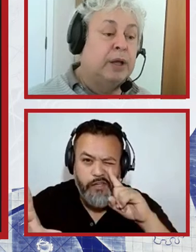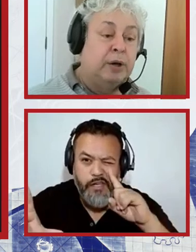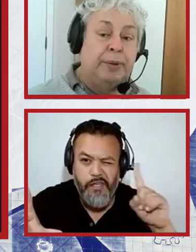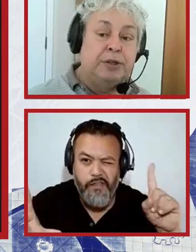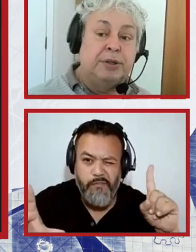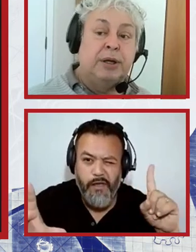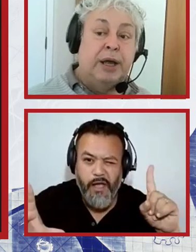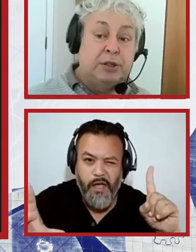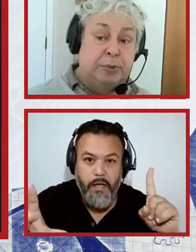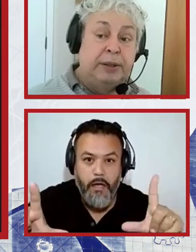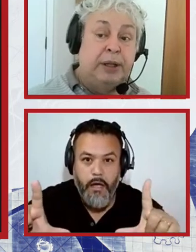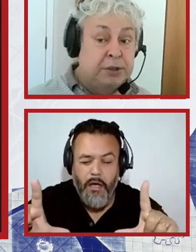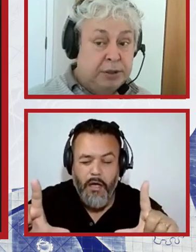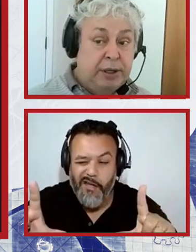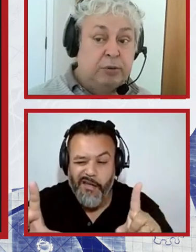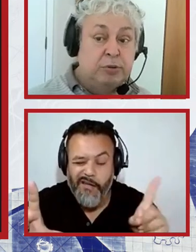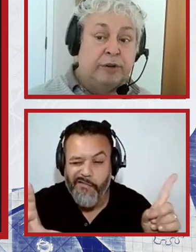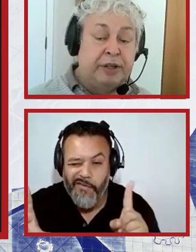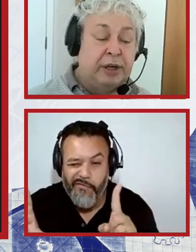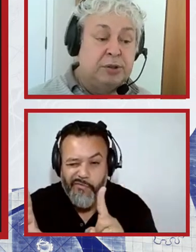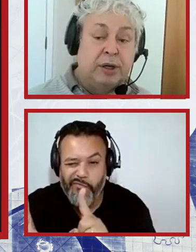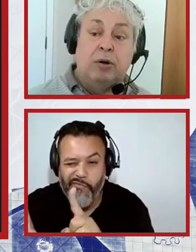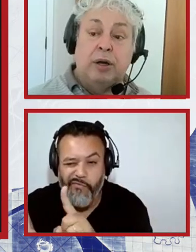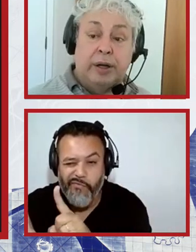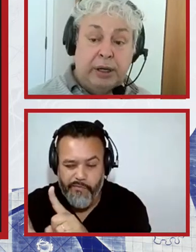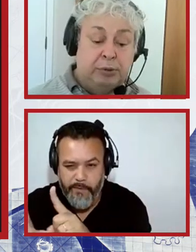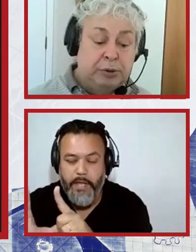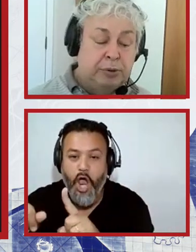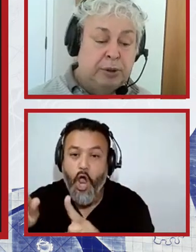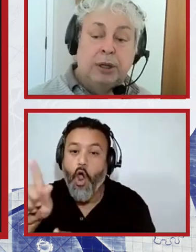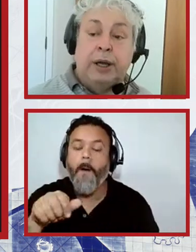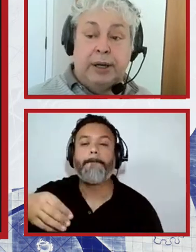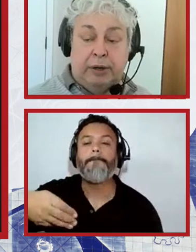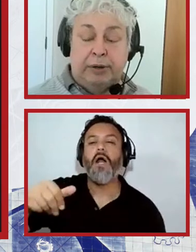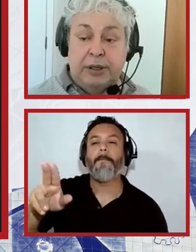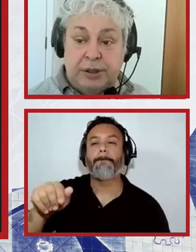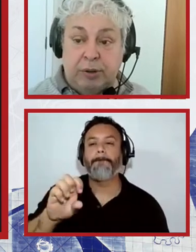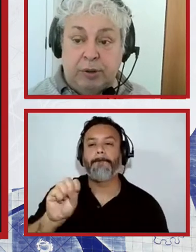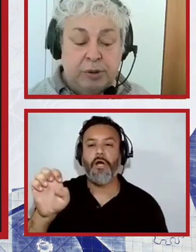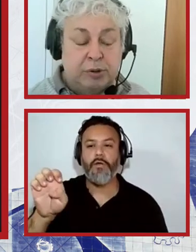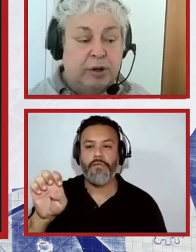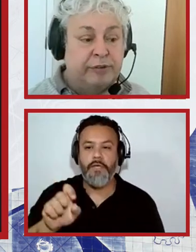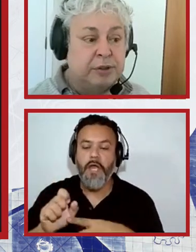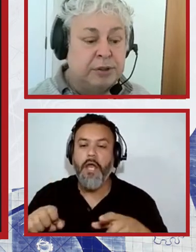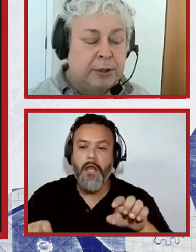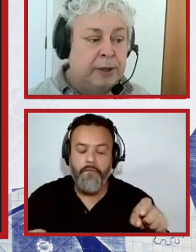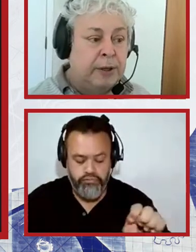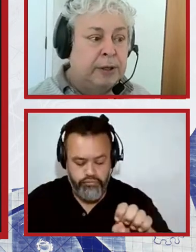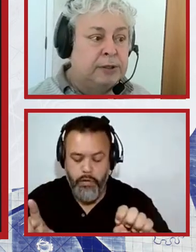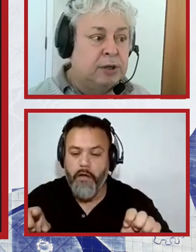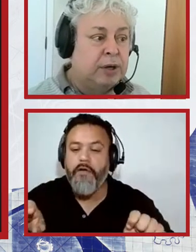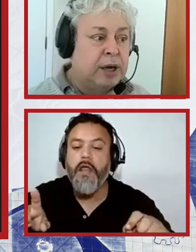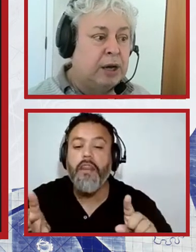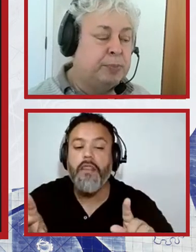olho, realmente é surpreendente. E é um software nacional gratuito. É claro que existem outros softwares, né, que são caros.